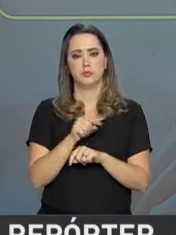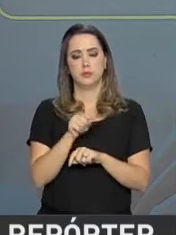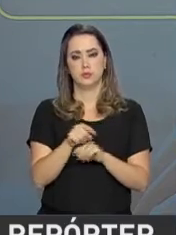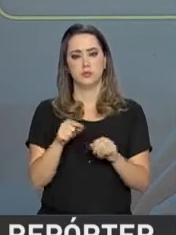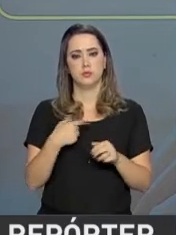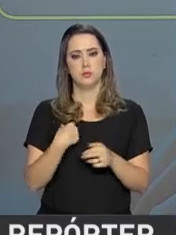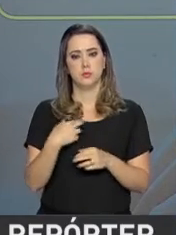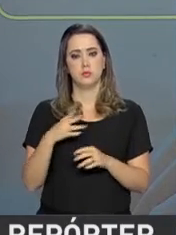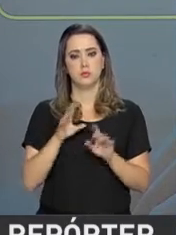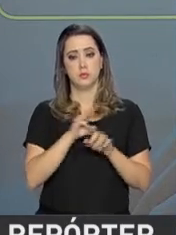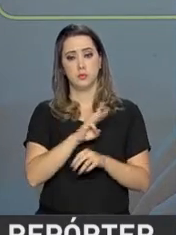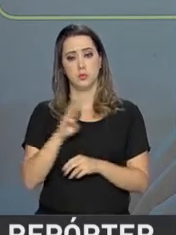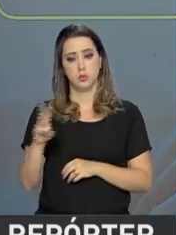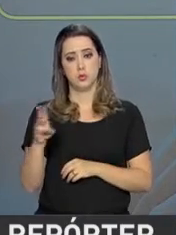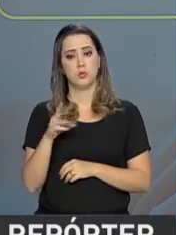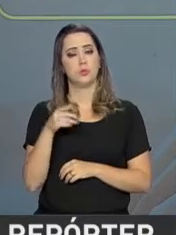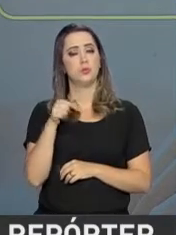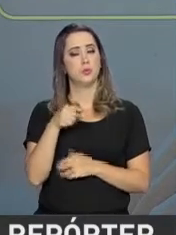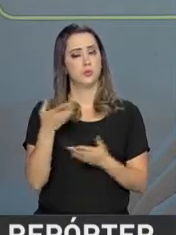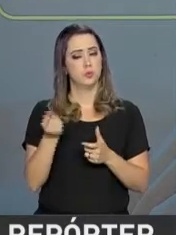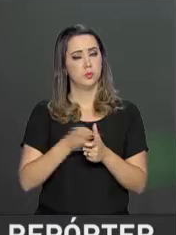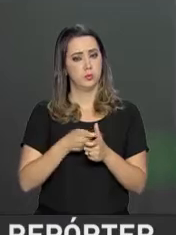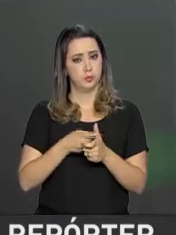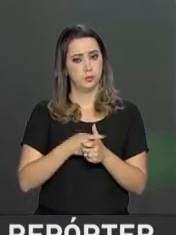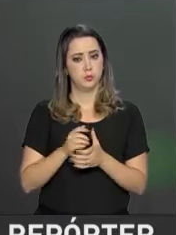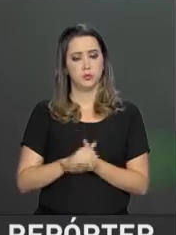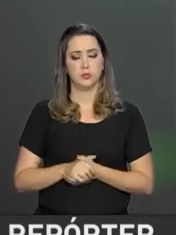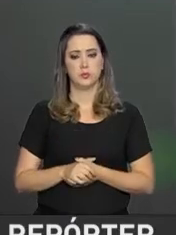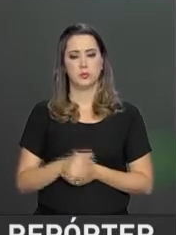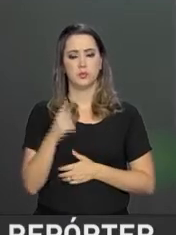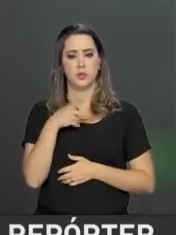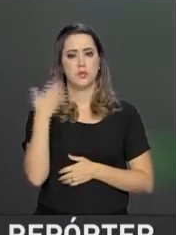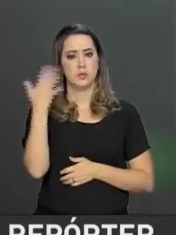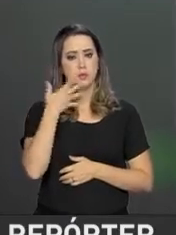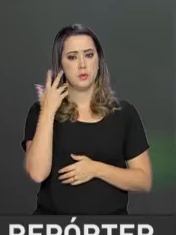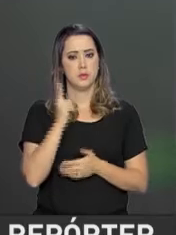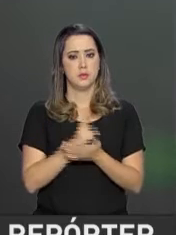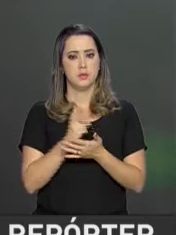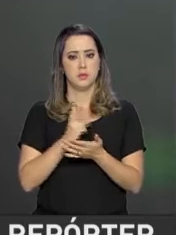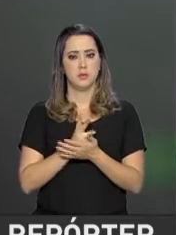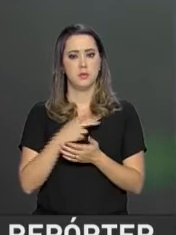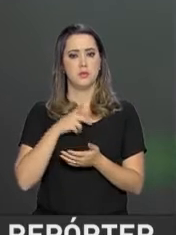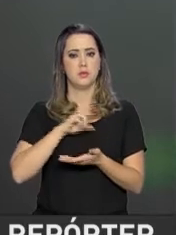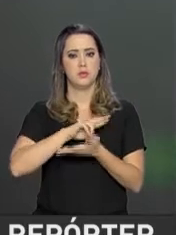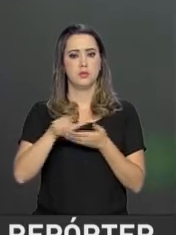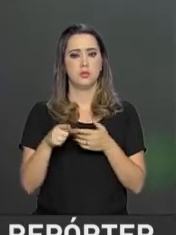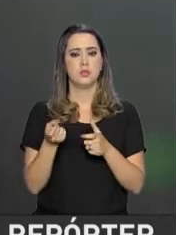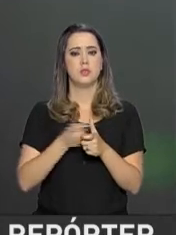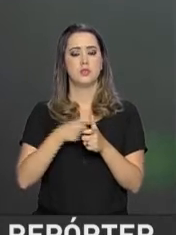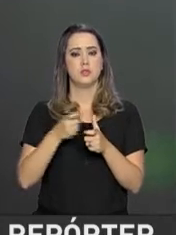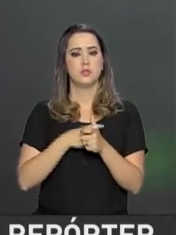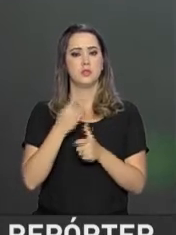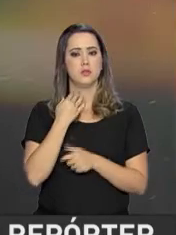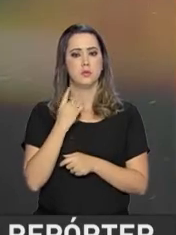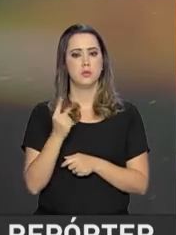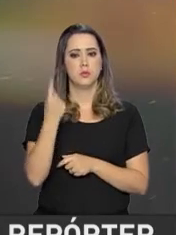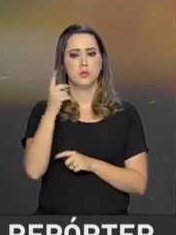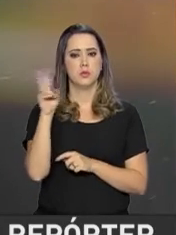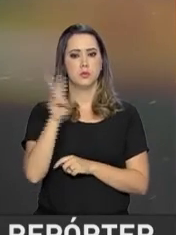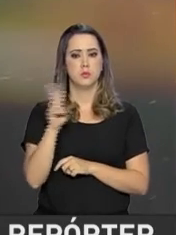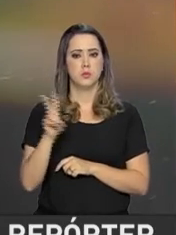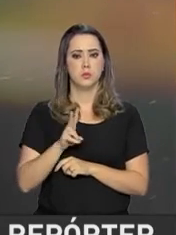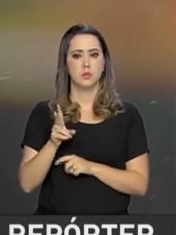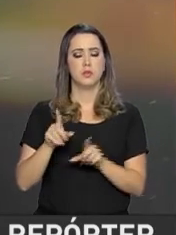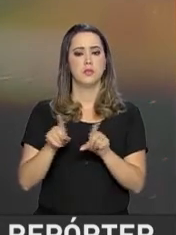a plataforma para fazer essa renegociação a jornalista conta que apesar de ter negociado a dívida com o banco uma vez as